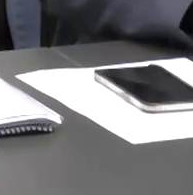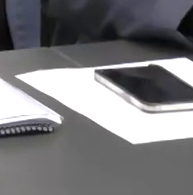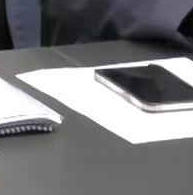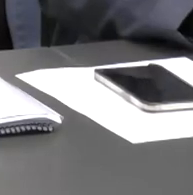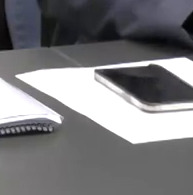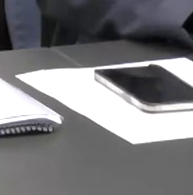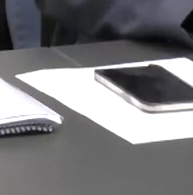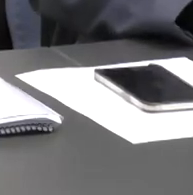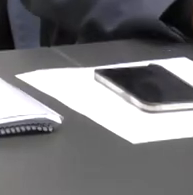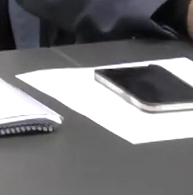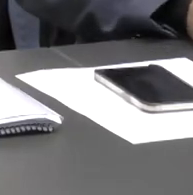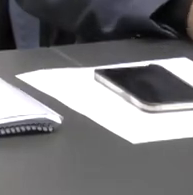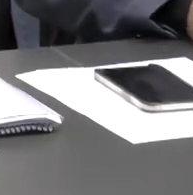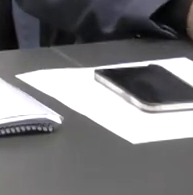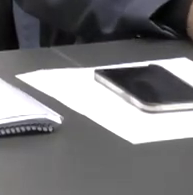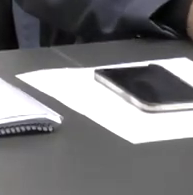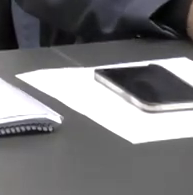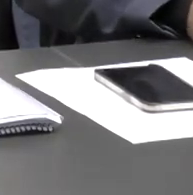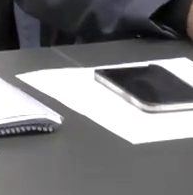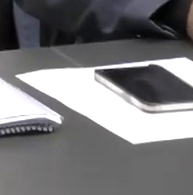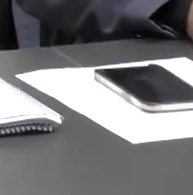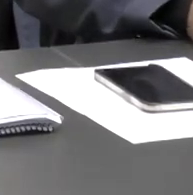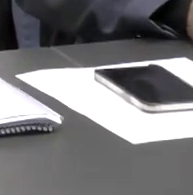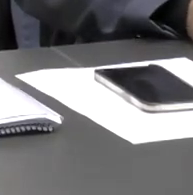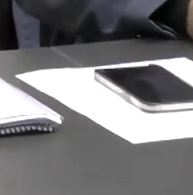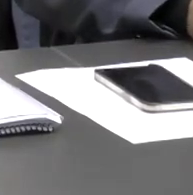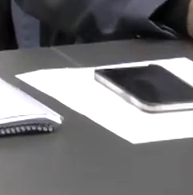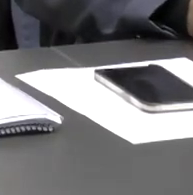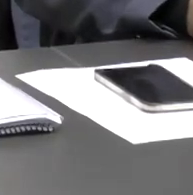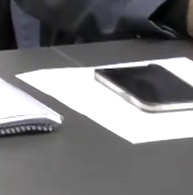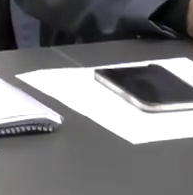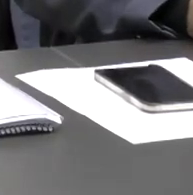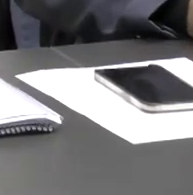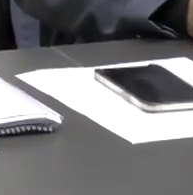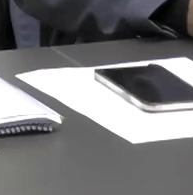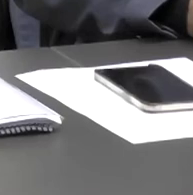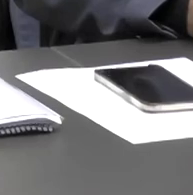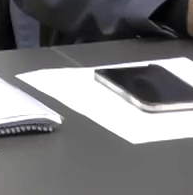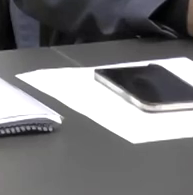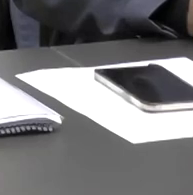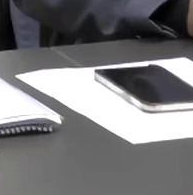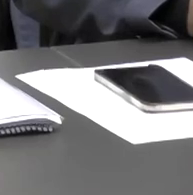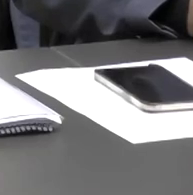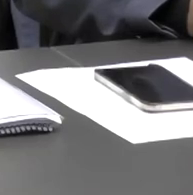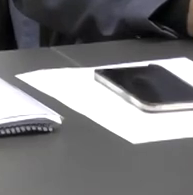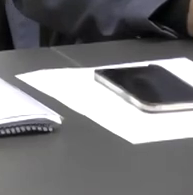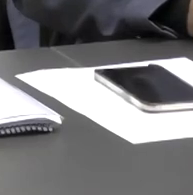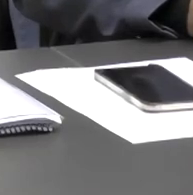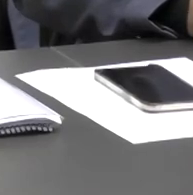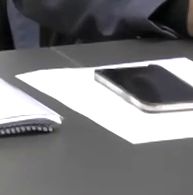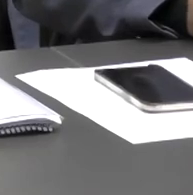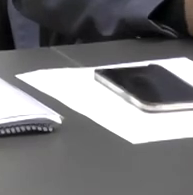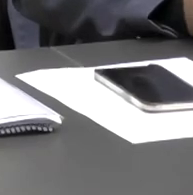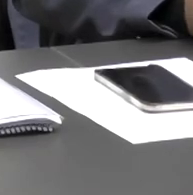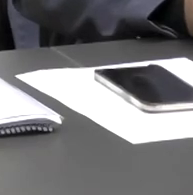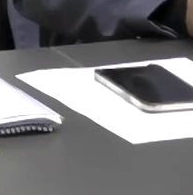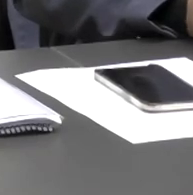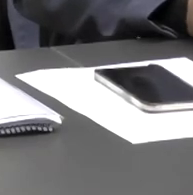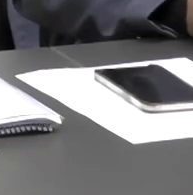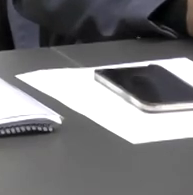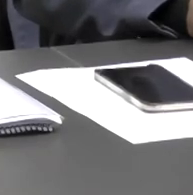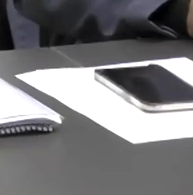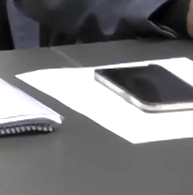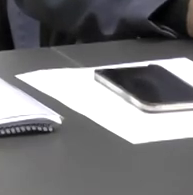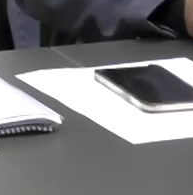como nós falamos anteriores debateu né aqui com a presidente da genésia né então